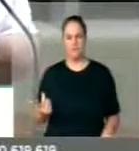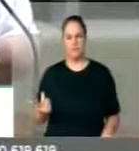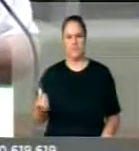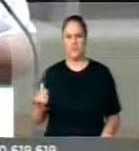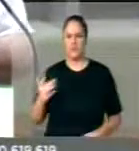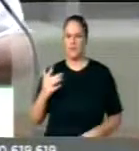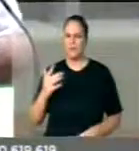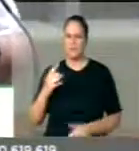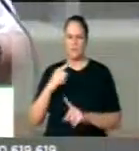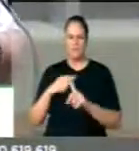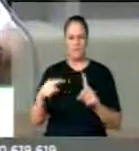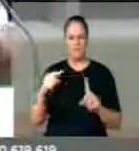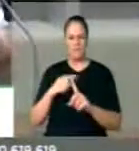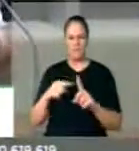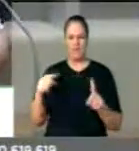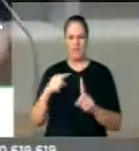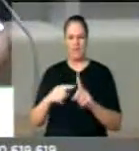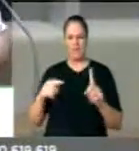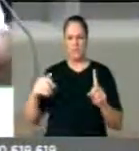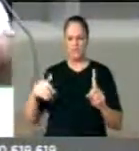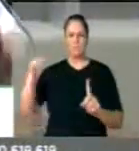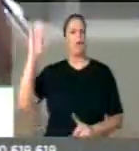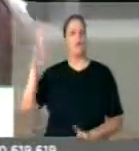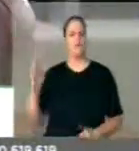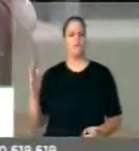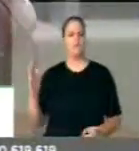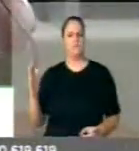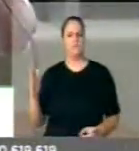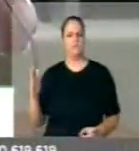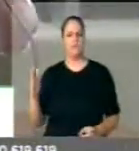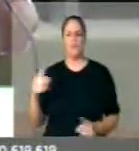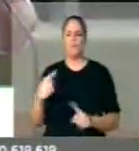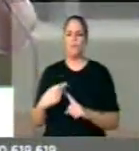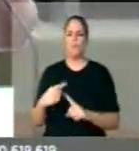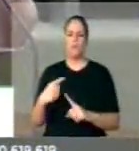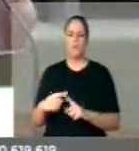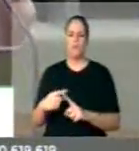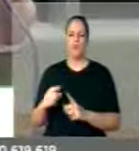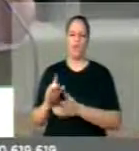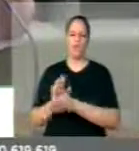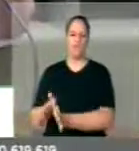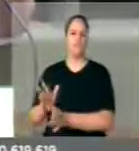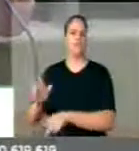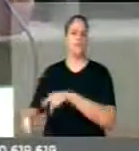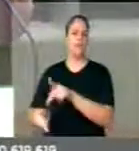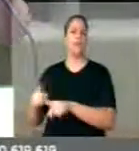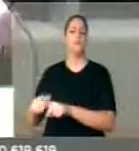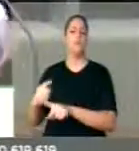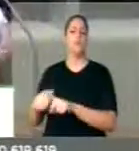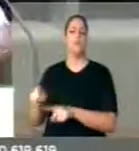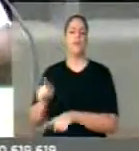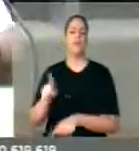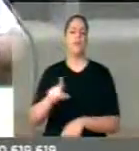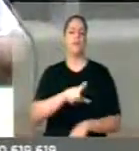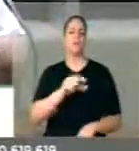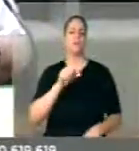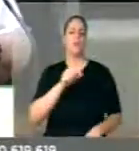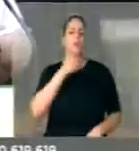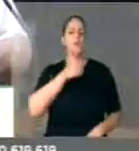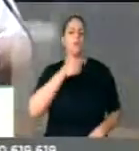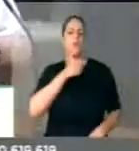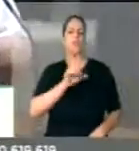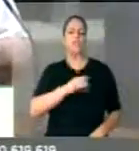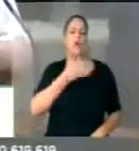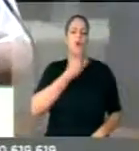mais da metade da população brasileira no momento de escolher aquele ou aquela a presidir os trabalhos